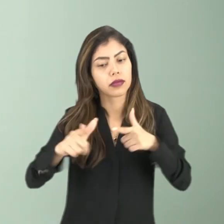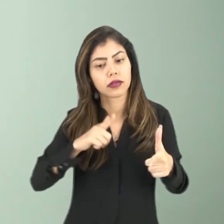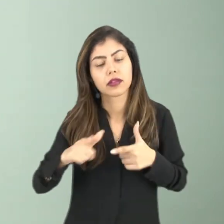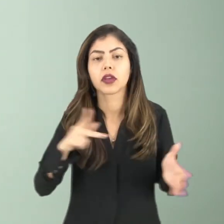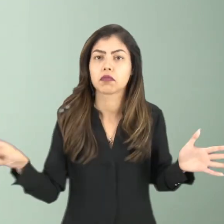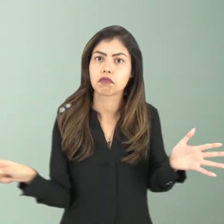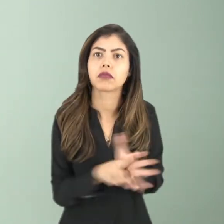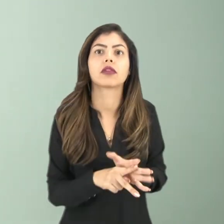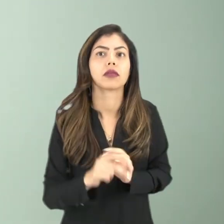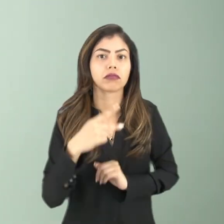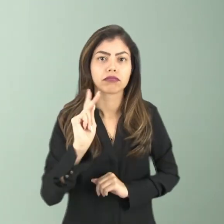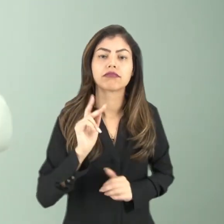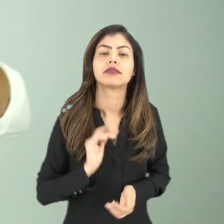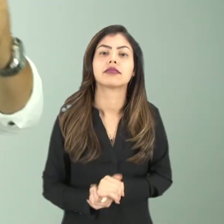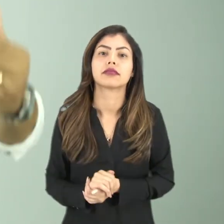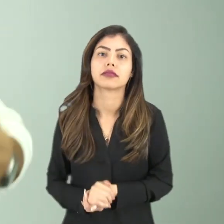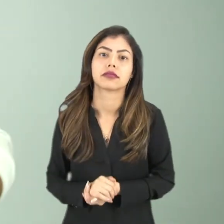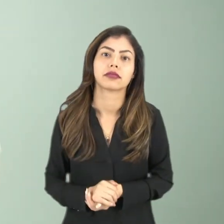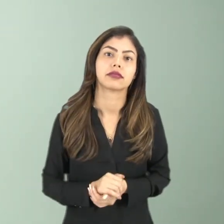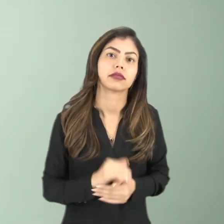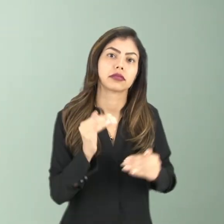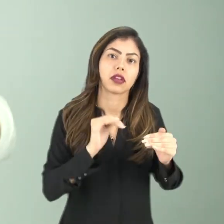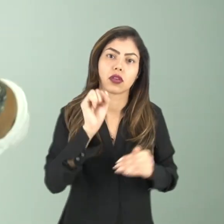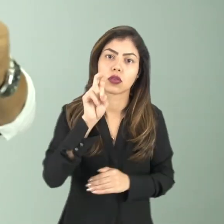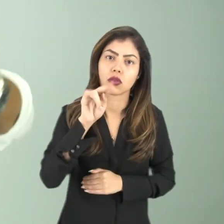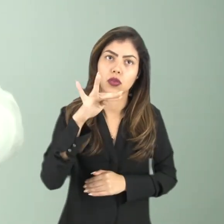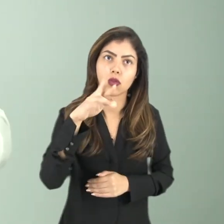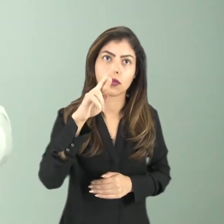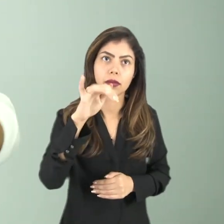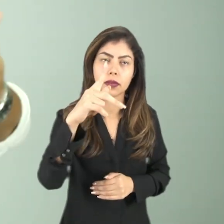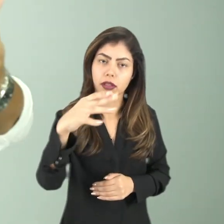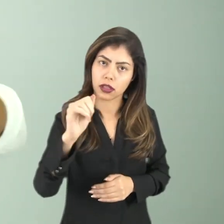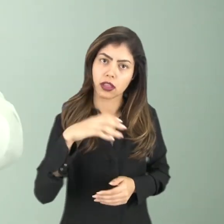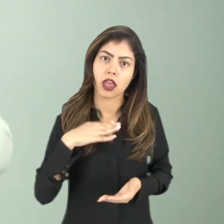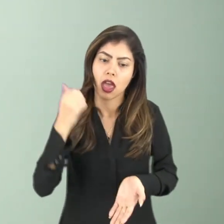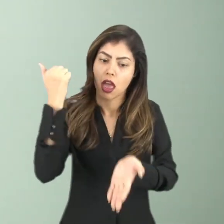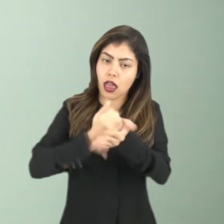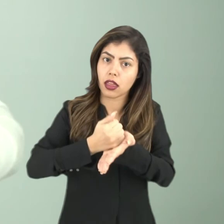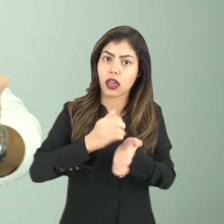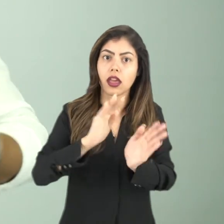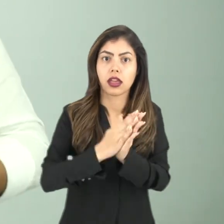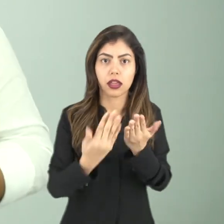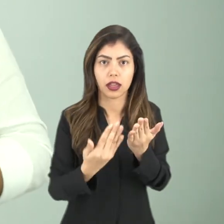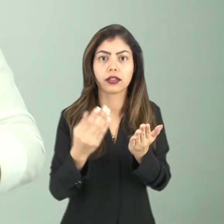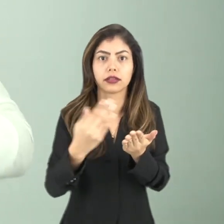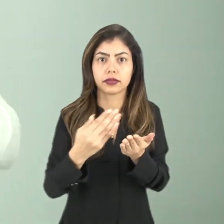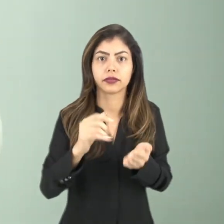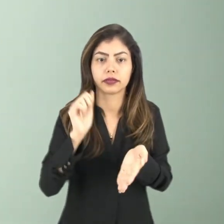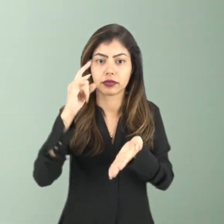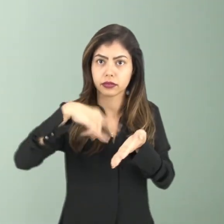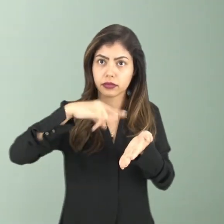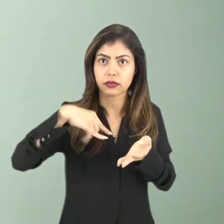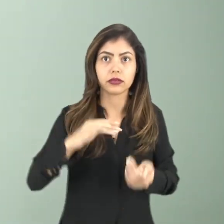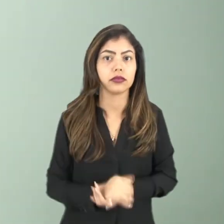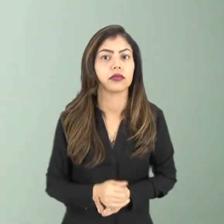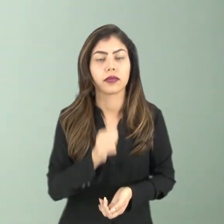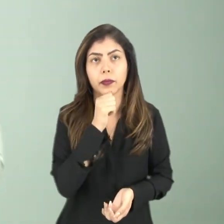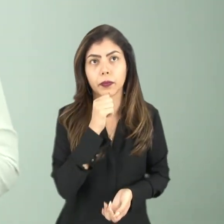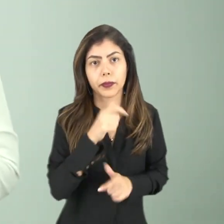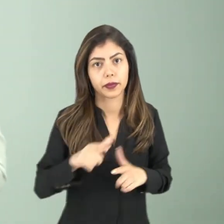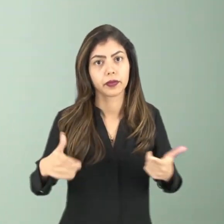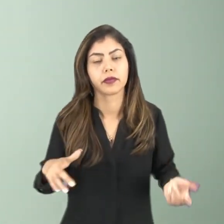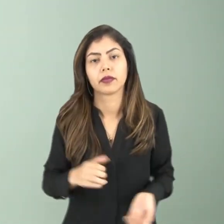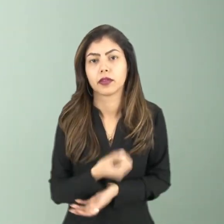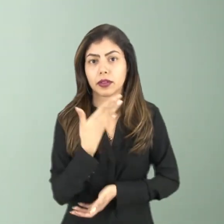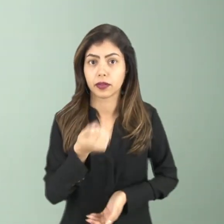por conta própria, tá? Tem a questão do subemprego, que não tem a ideia da carteira de trabalho assinada, então também tem esse crescimento aí, tá